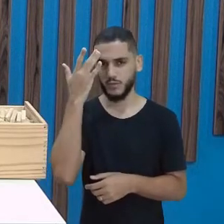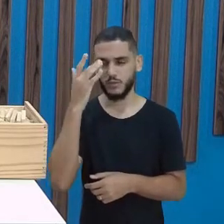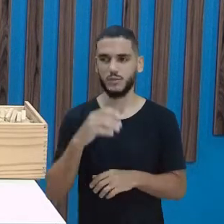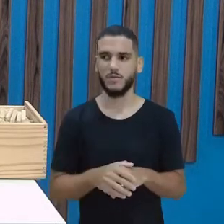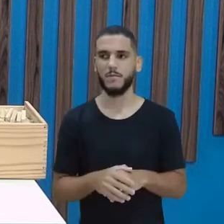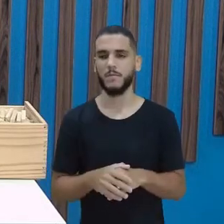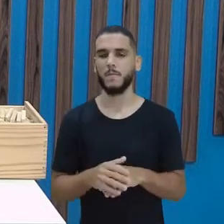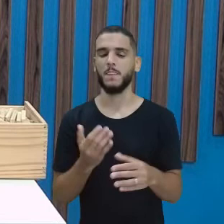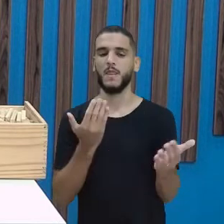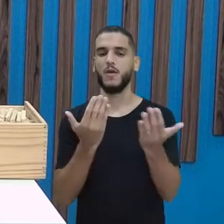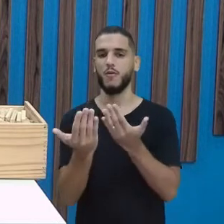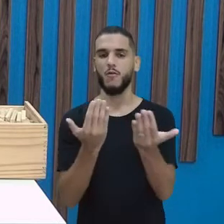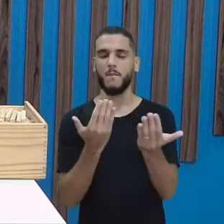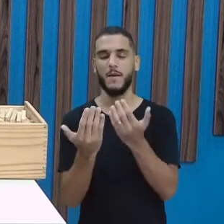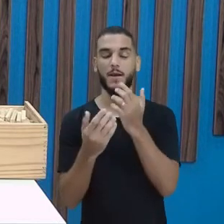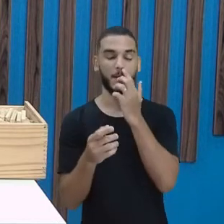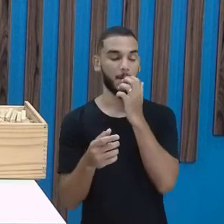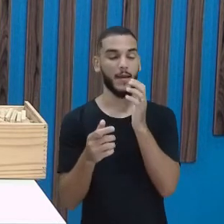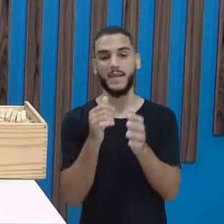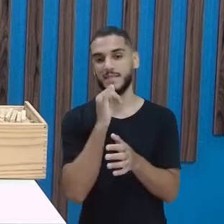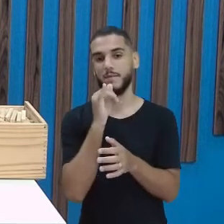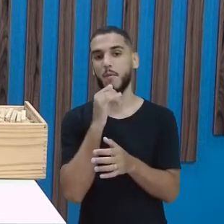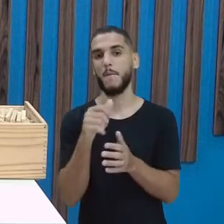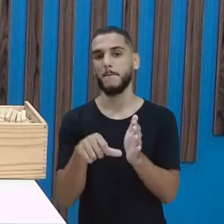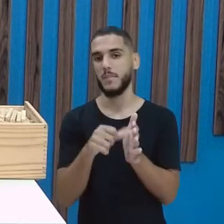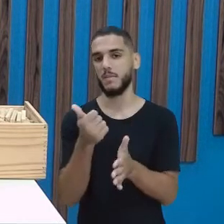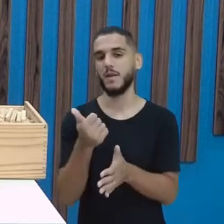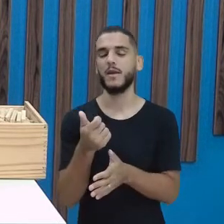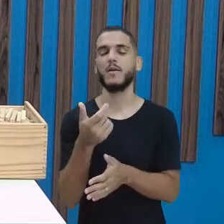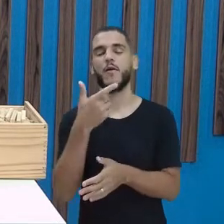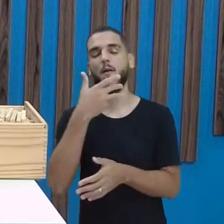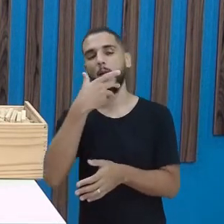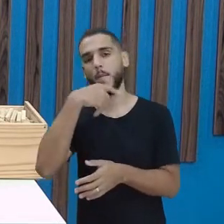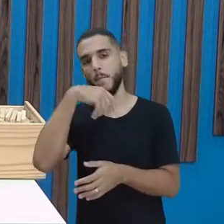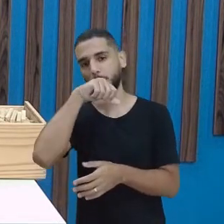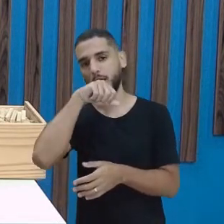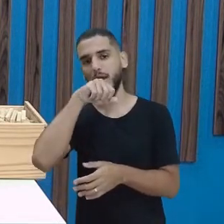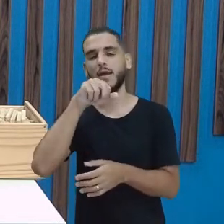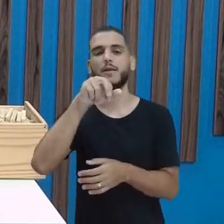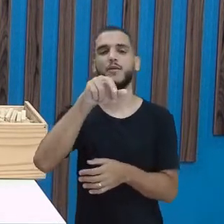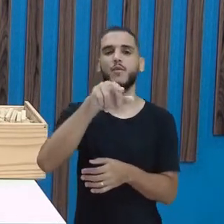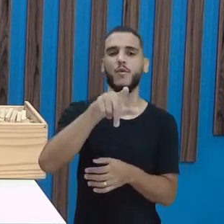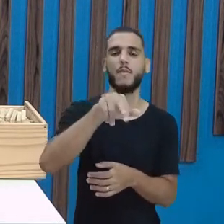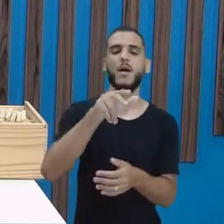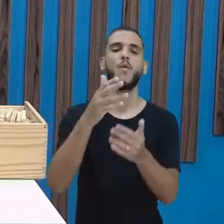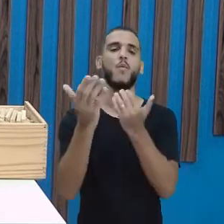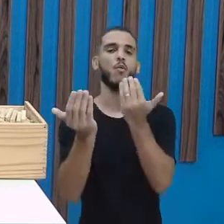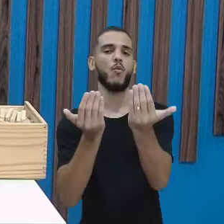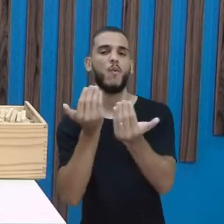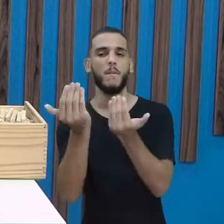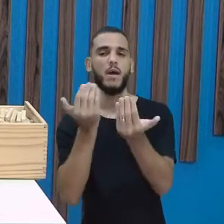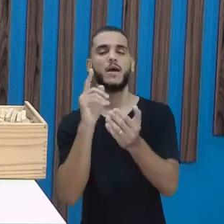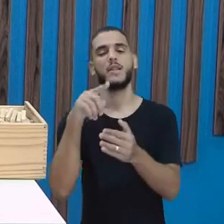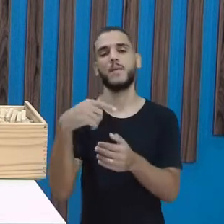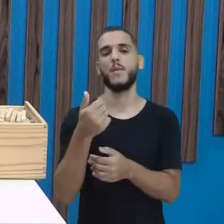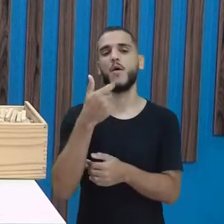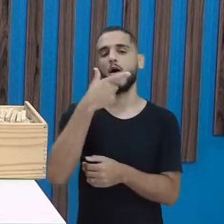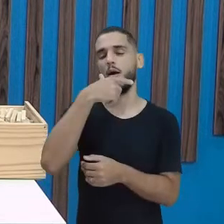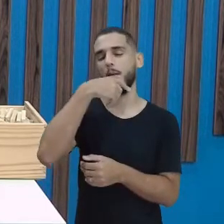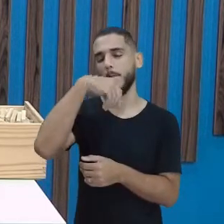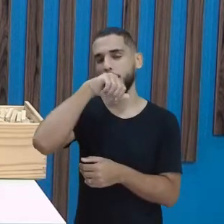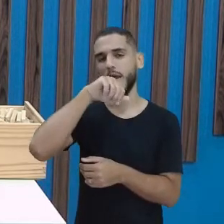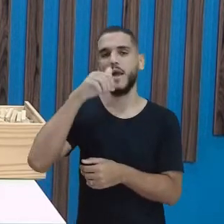certo? Compara primeiro o papai com o irmãozinho, depois o papai com a mamãe, depois o papai